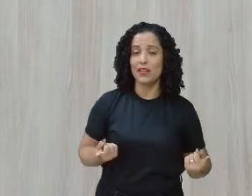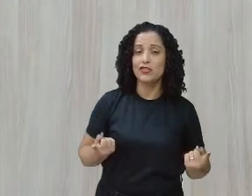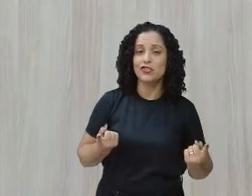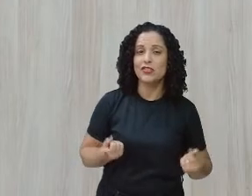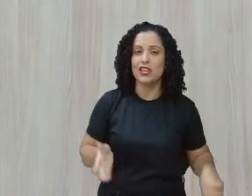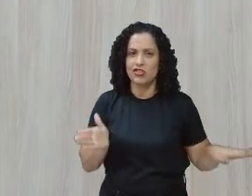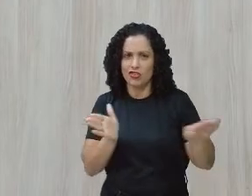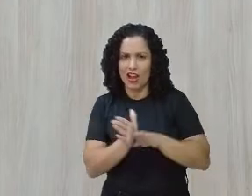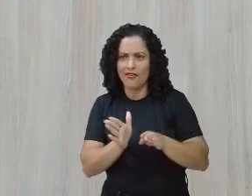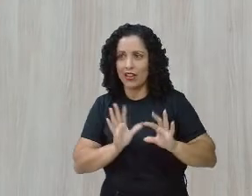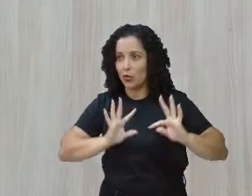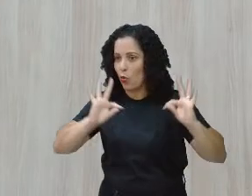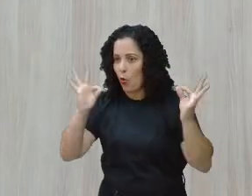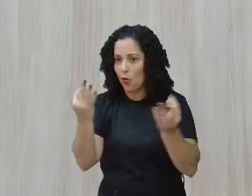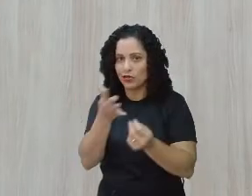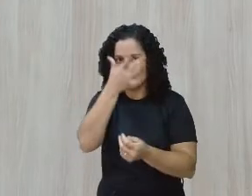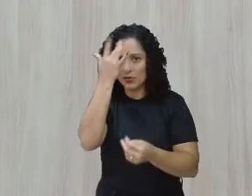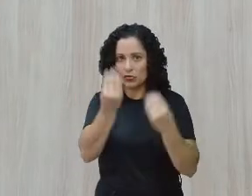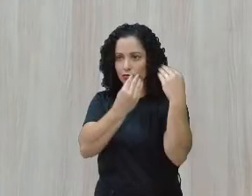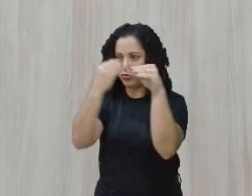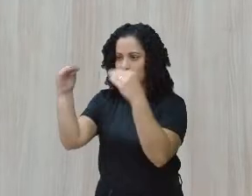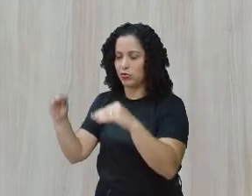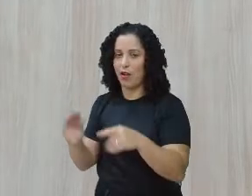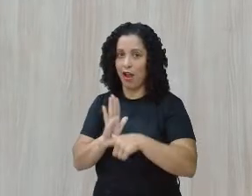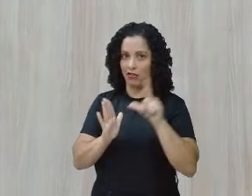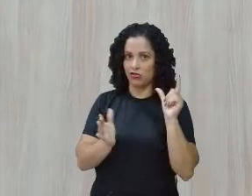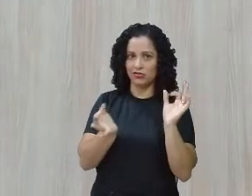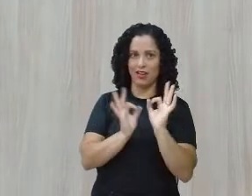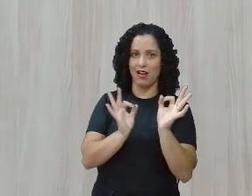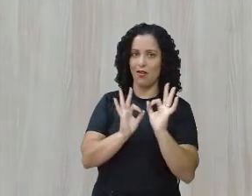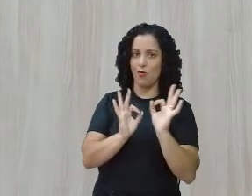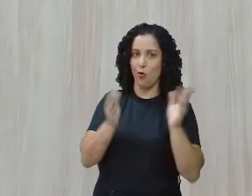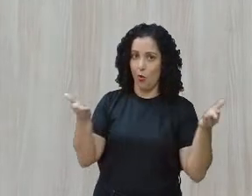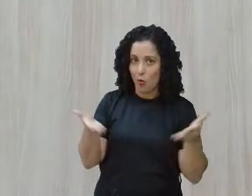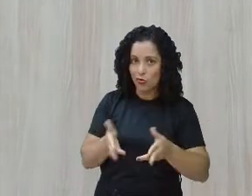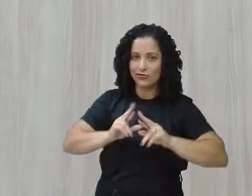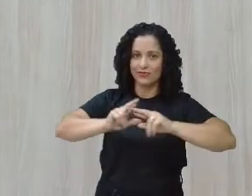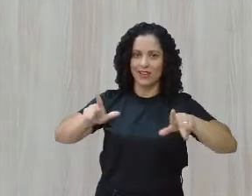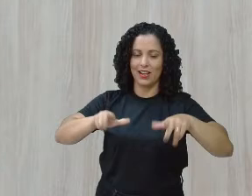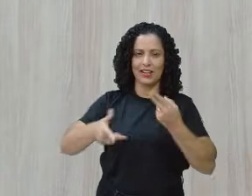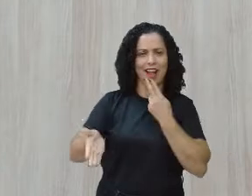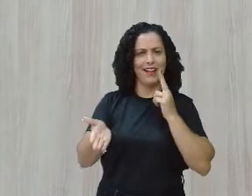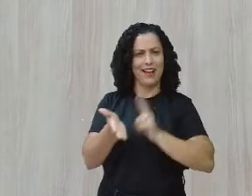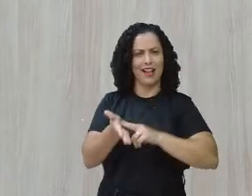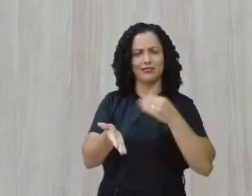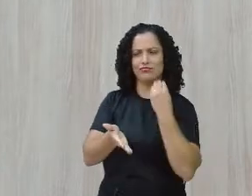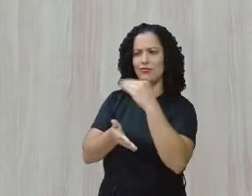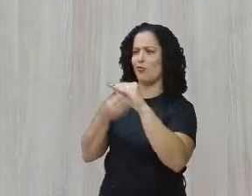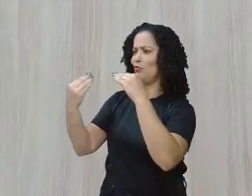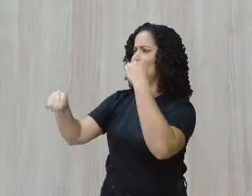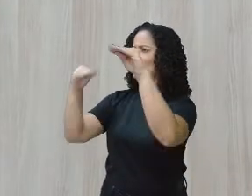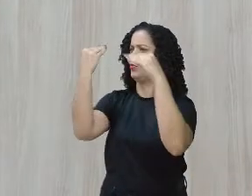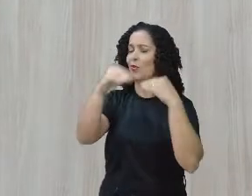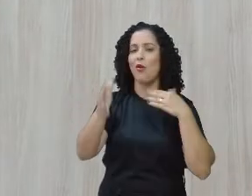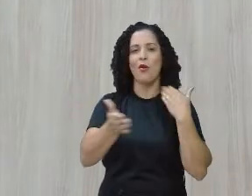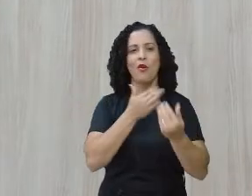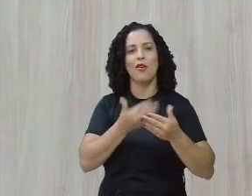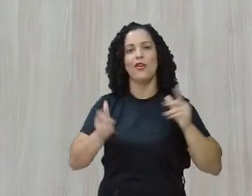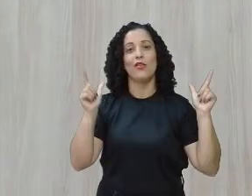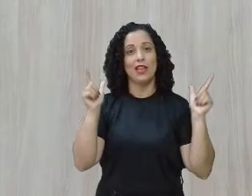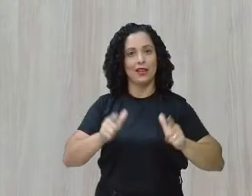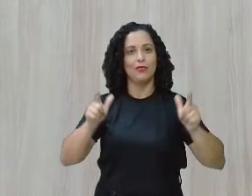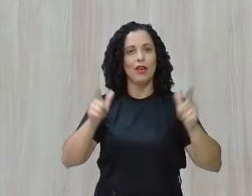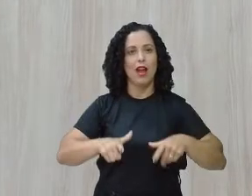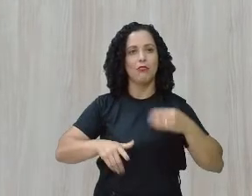chega nos dias de hoje. Qualquer pessoa hoje pode escrever uma carta, mandar pelos correios e vai chegar em qualquer lugar do mundo. Não era